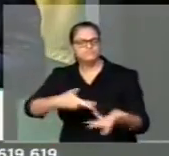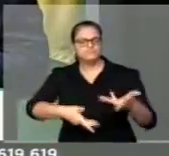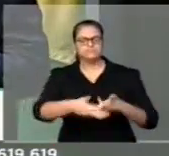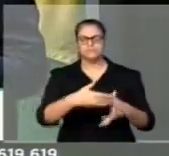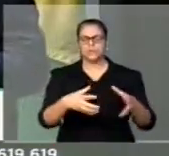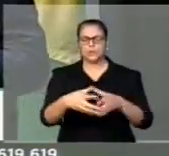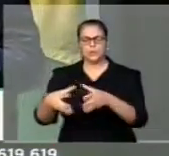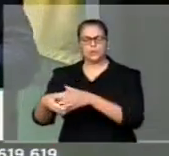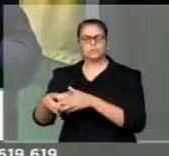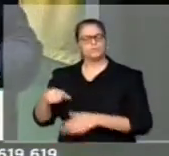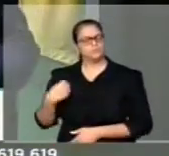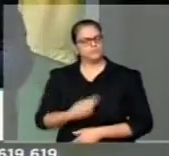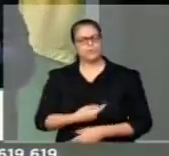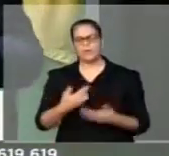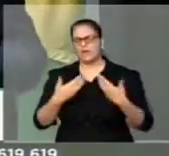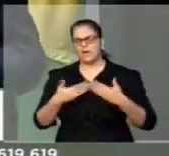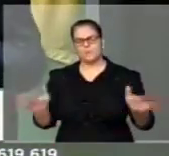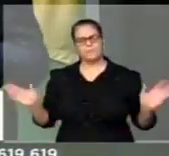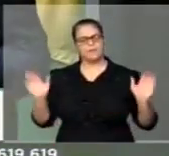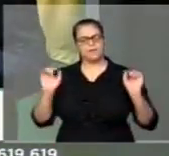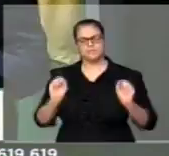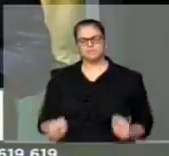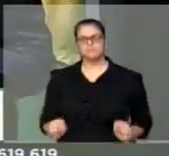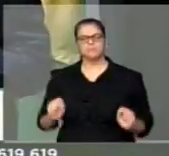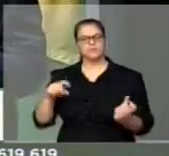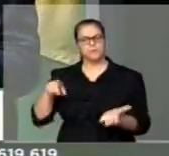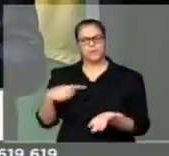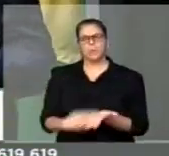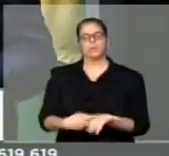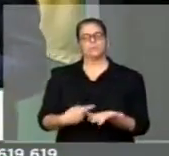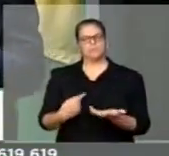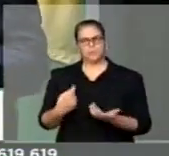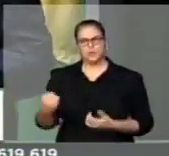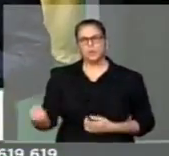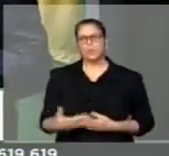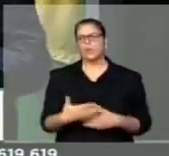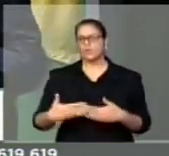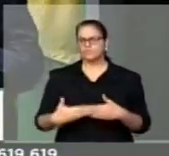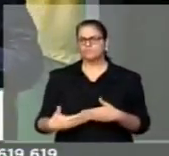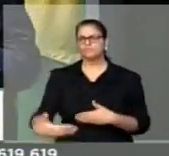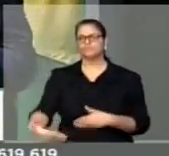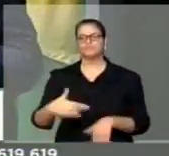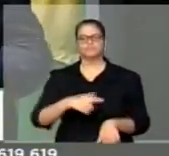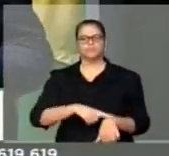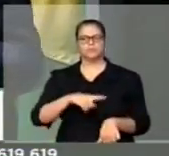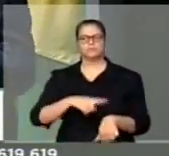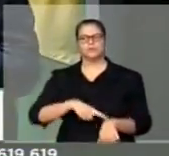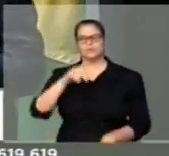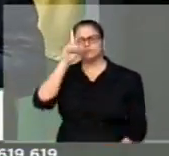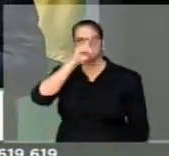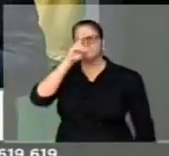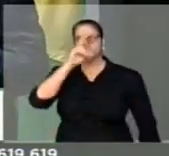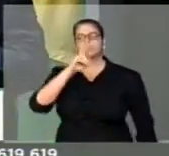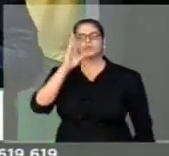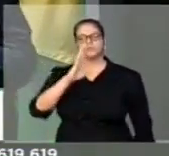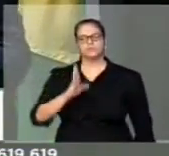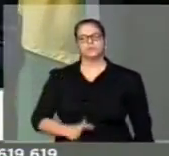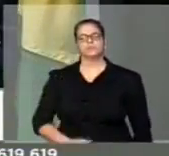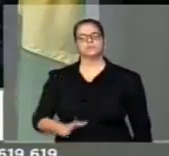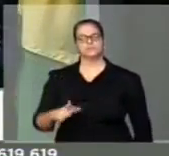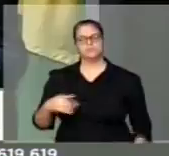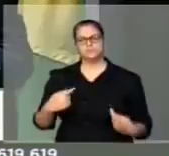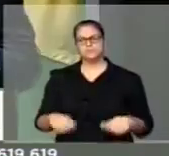estamos solidários e comprometidos com esse recomeço, com essa reescrição da nossa história, com esse novo momento que o Brasil